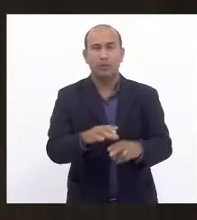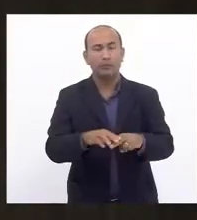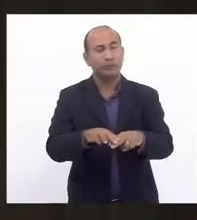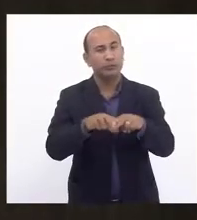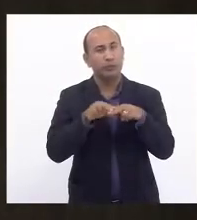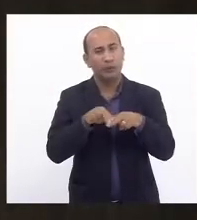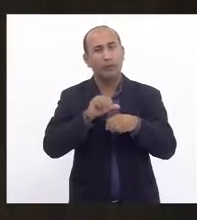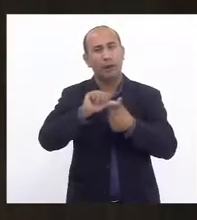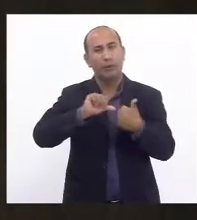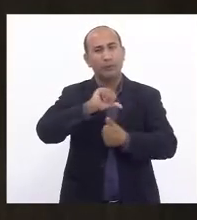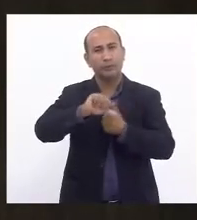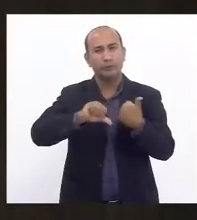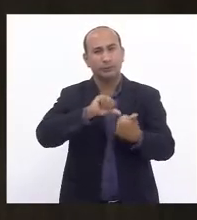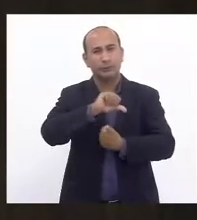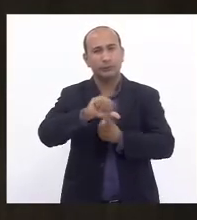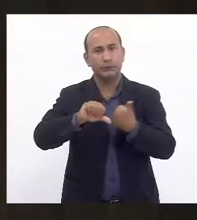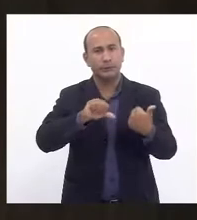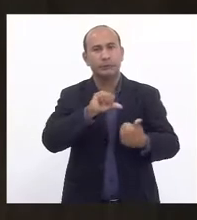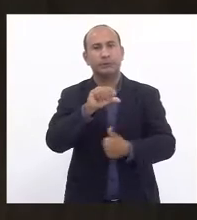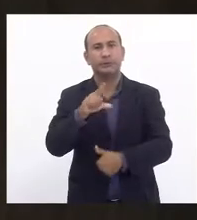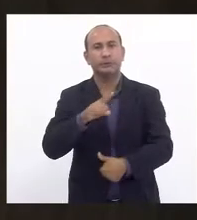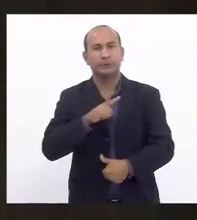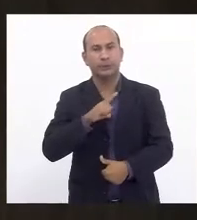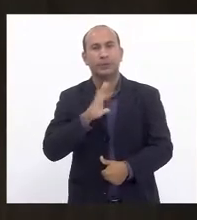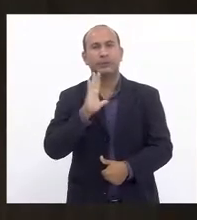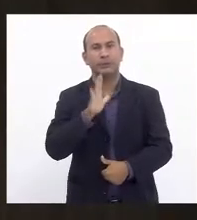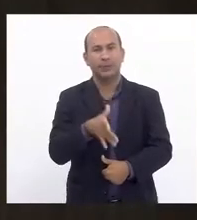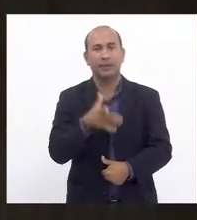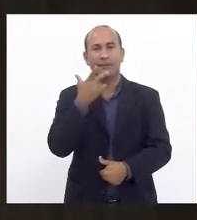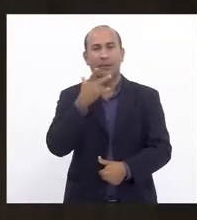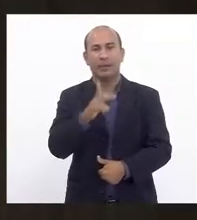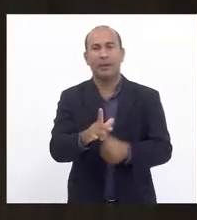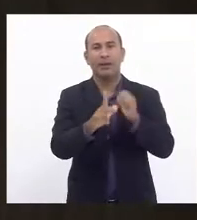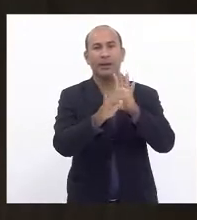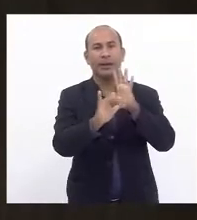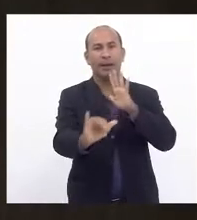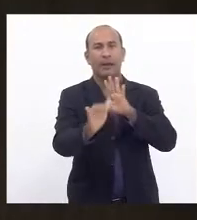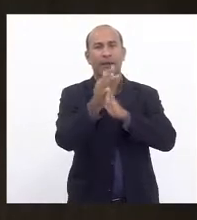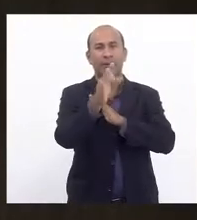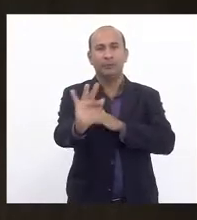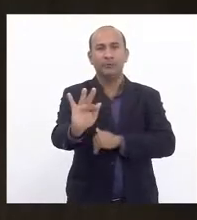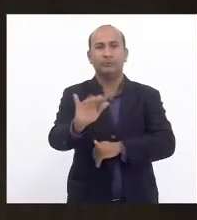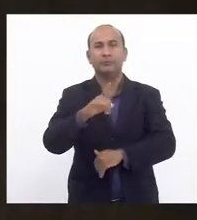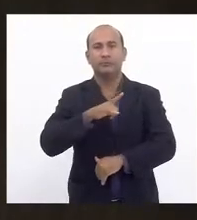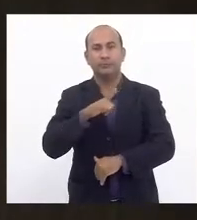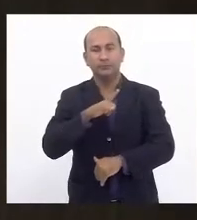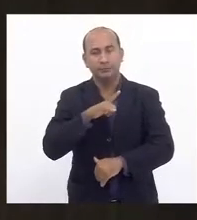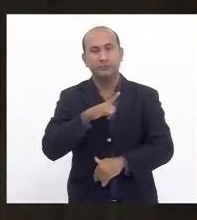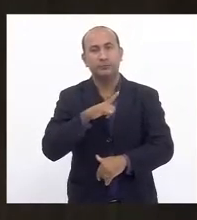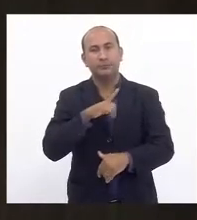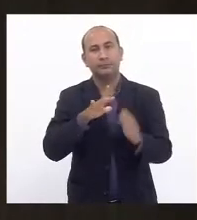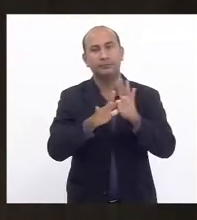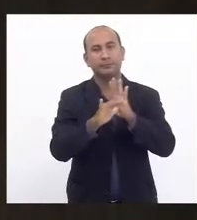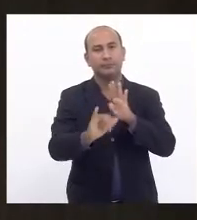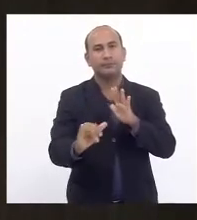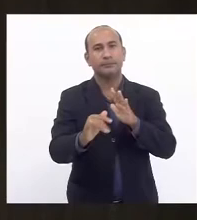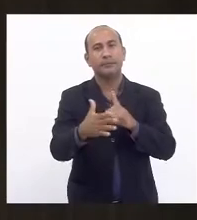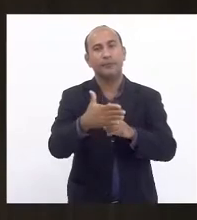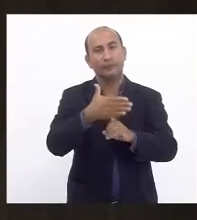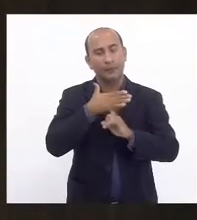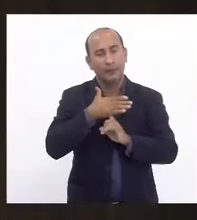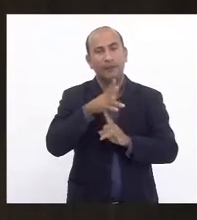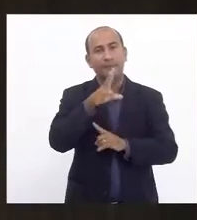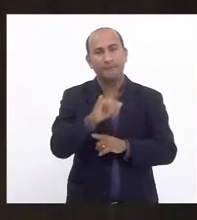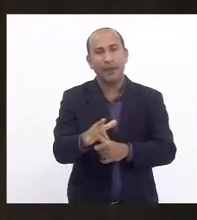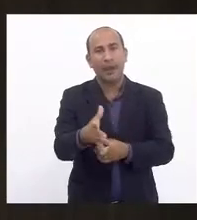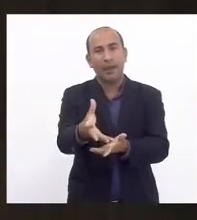mudanças previdenciárias propostas na lei federal, e, portanto, essa lei de proteção vai acolher essas